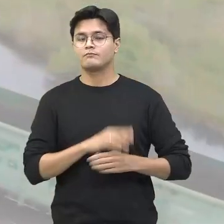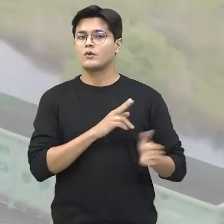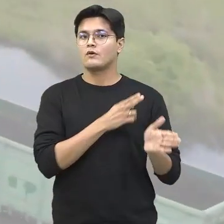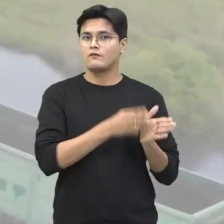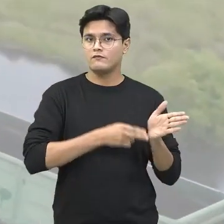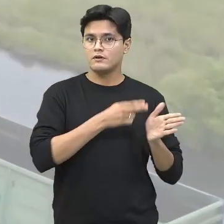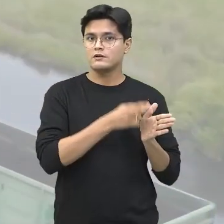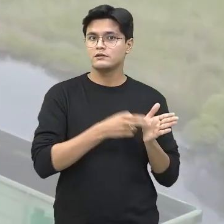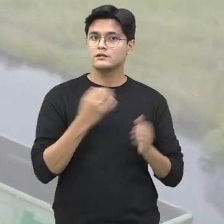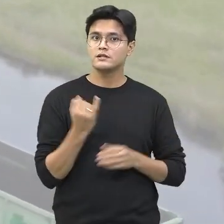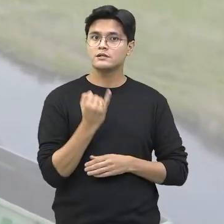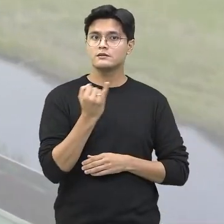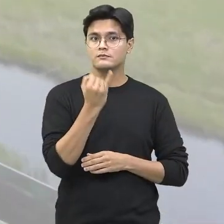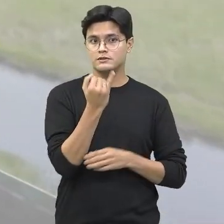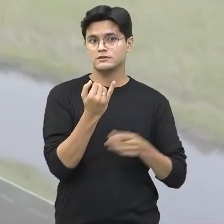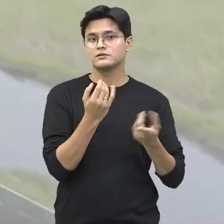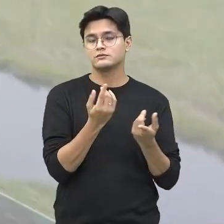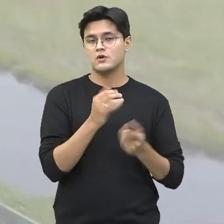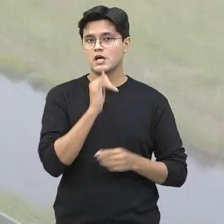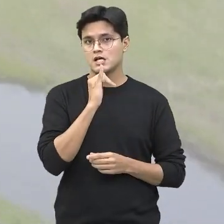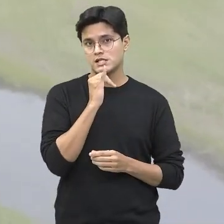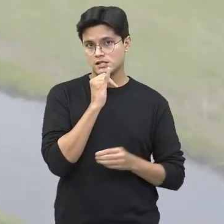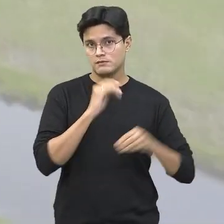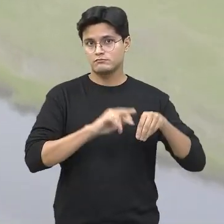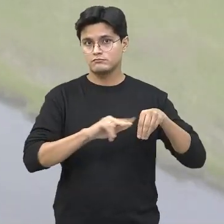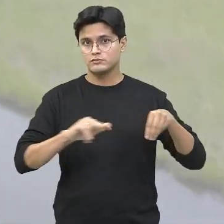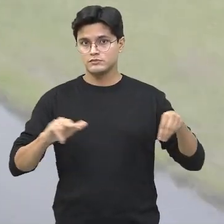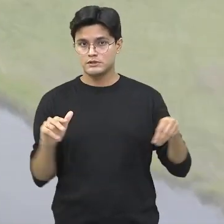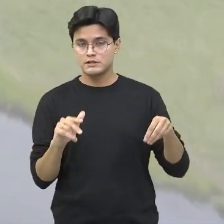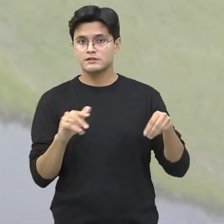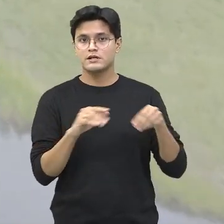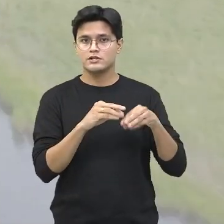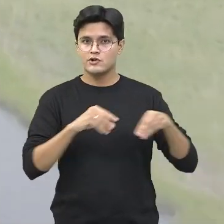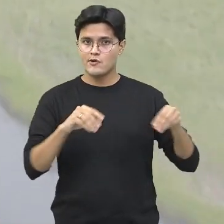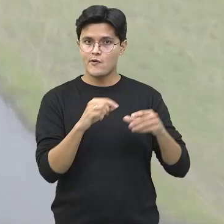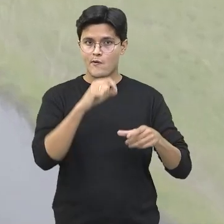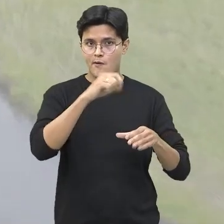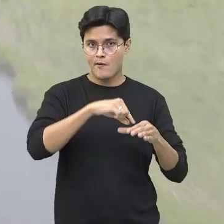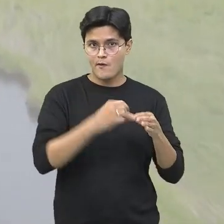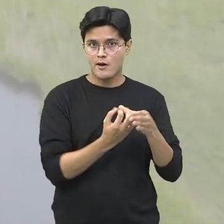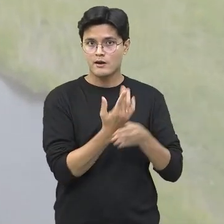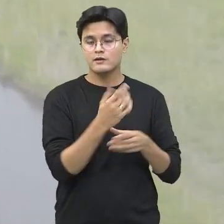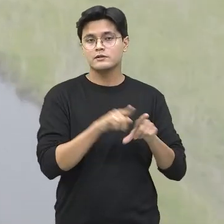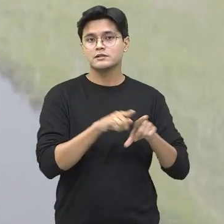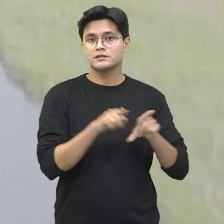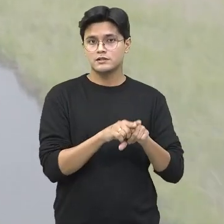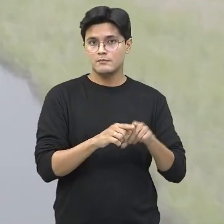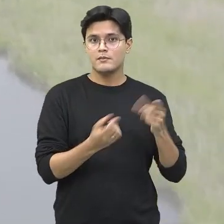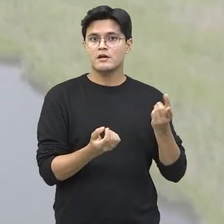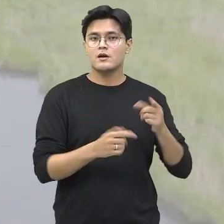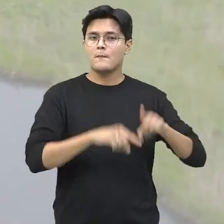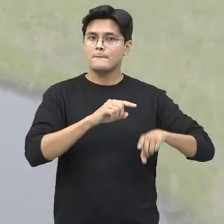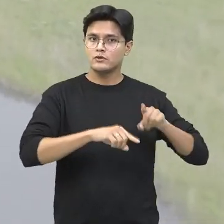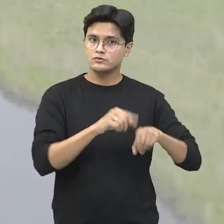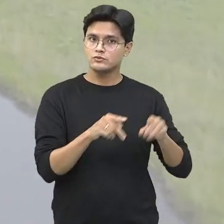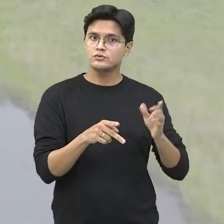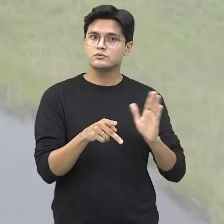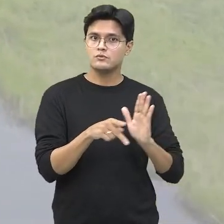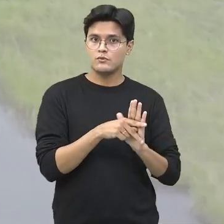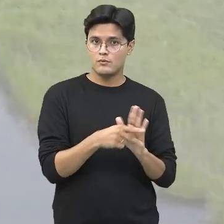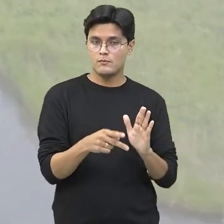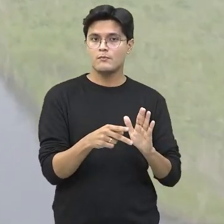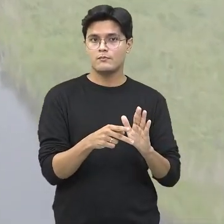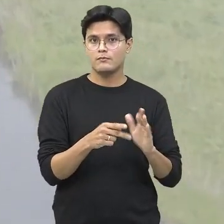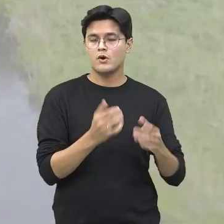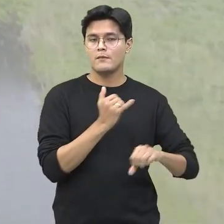transporte de comodities como minério grãos e produtos siderúrgicos elas ajudam a descongestionar as